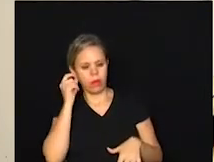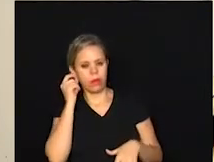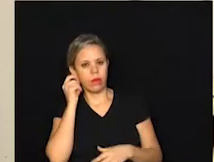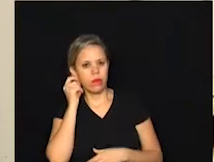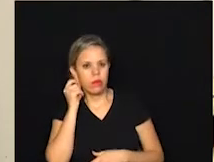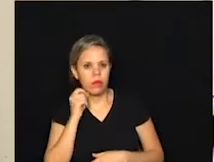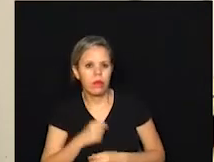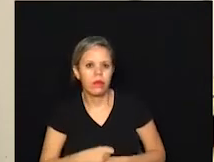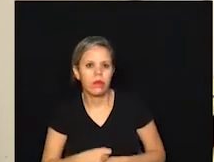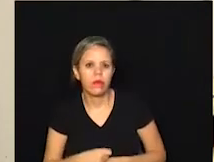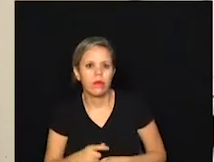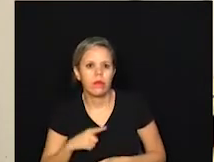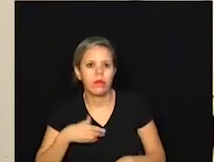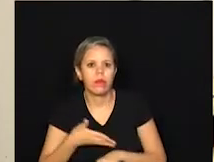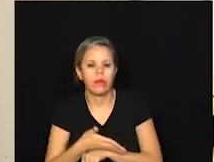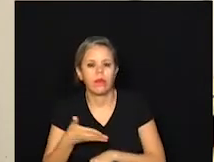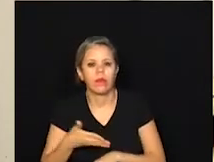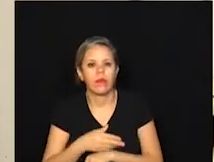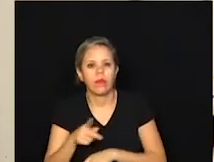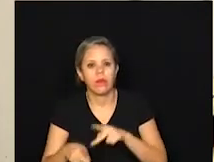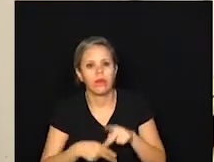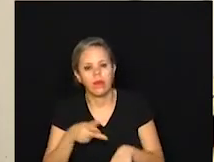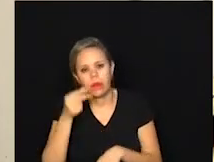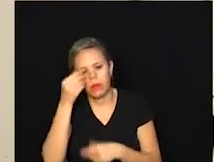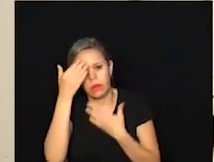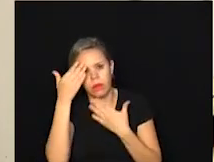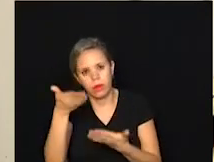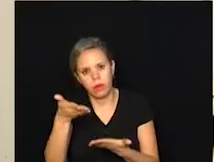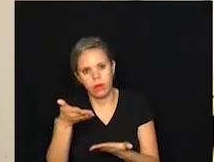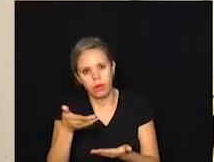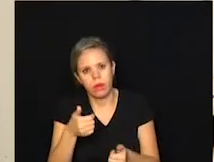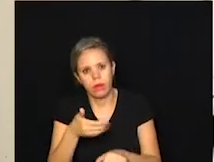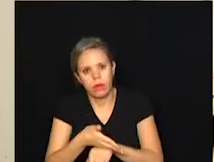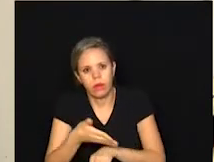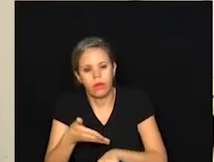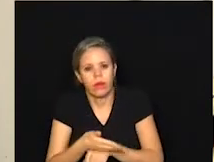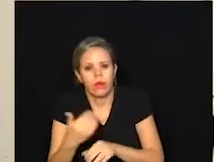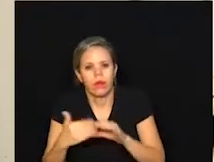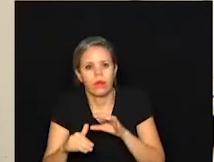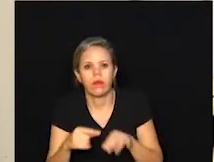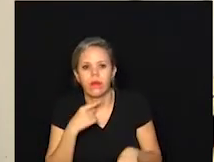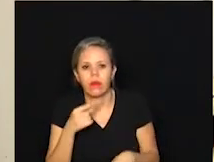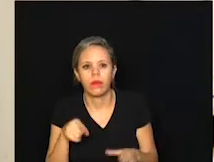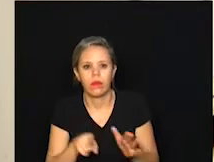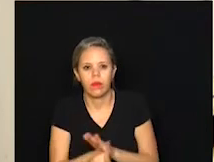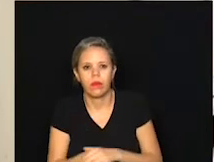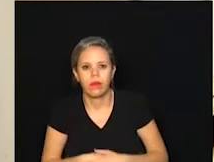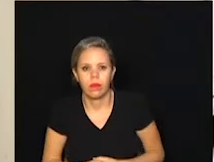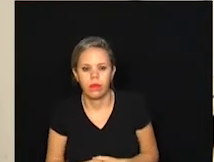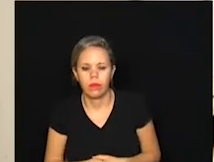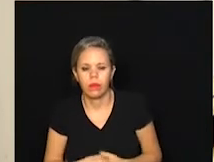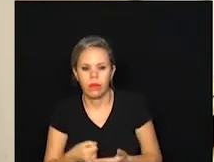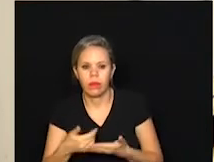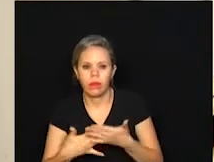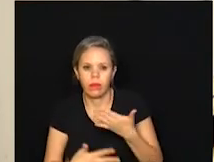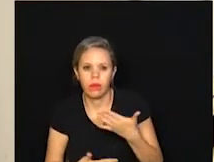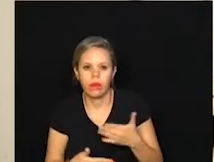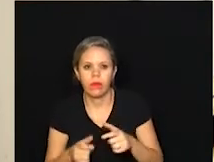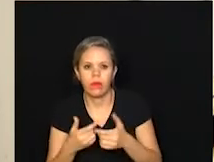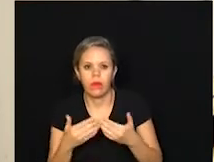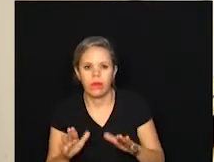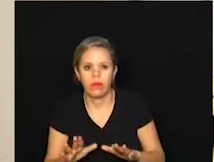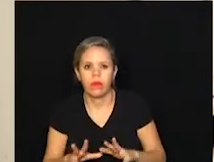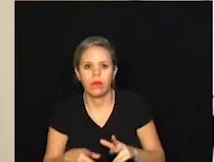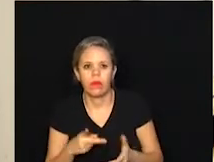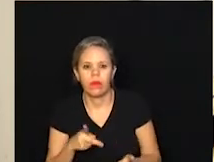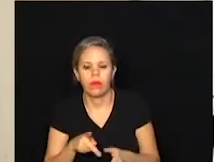Miguel e teve a participação do público. Então, muito obrigada a você que participou, enviando suas perguntas, seus comentários. O espaço é aberto,